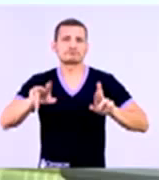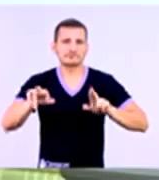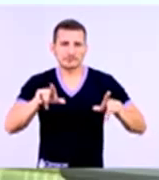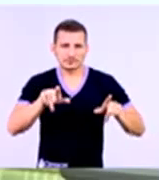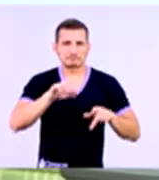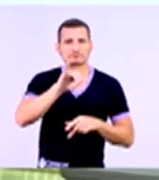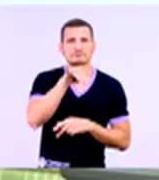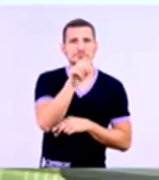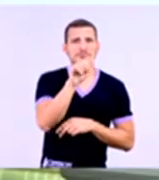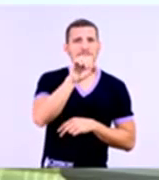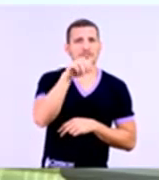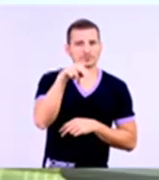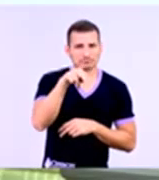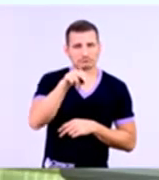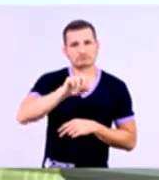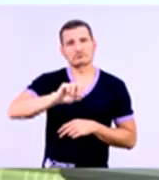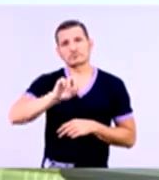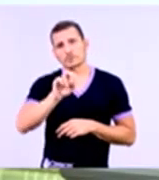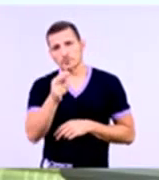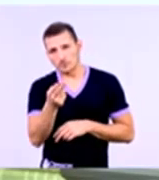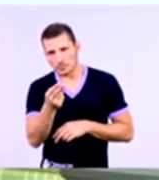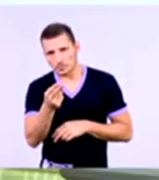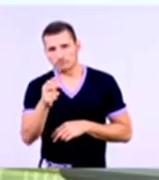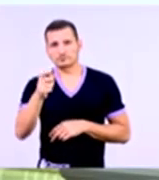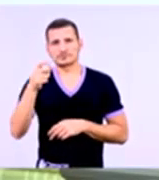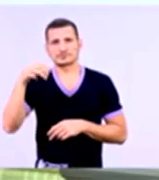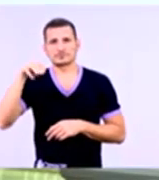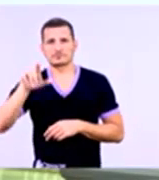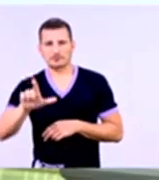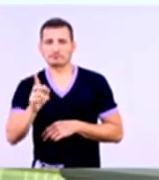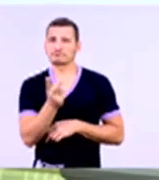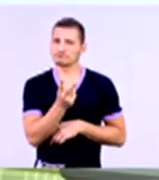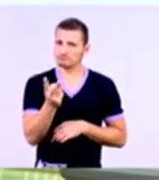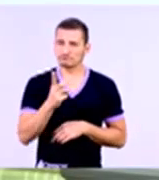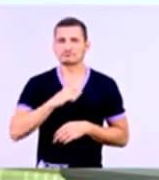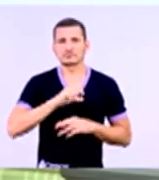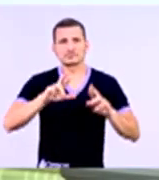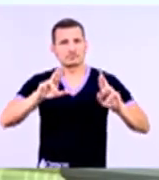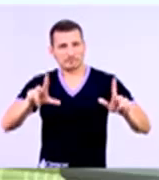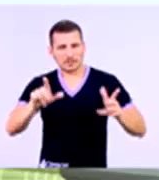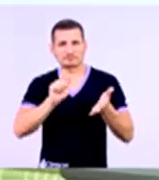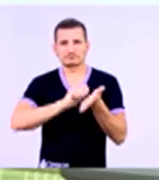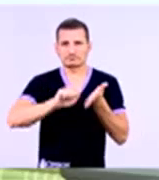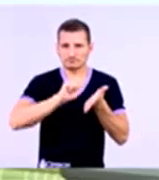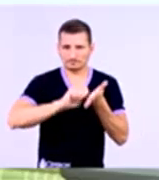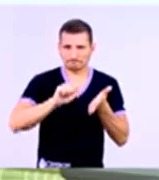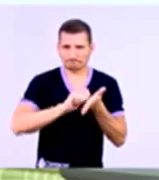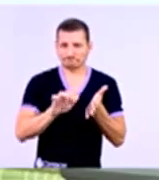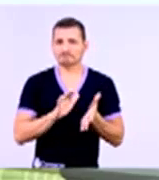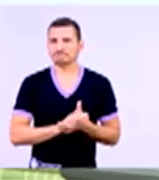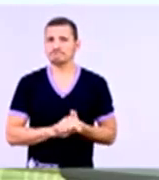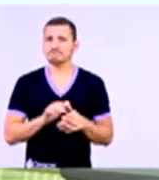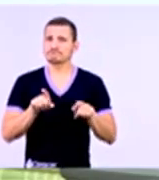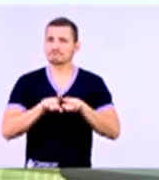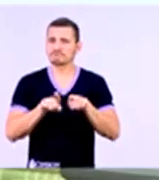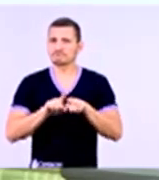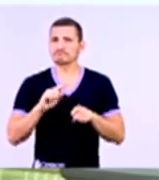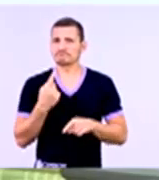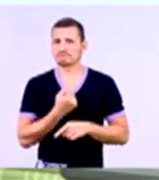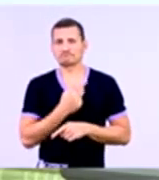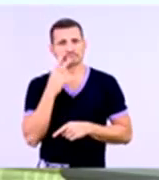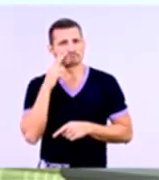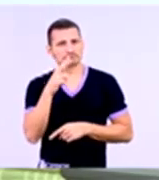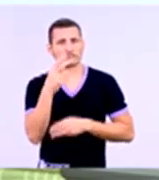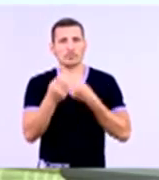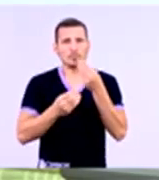ela JSON, seja ela XML. Nós também vimos a forma de escrever isso no